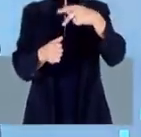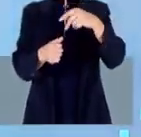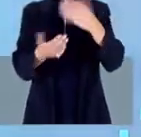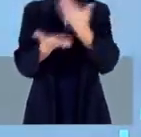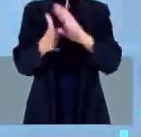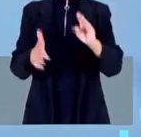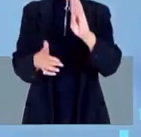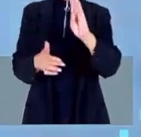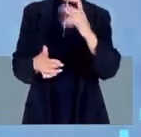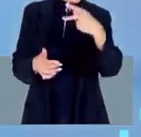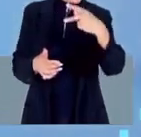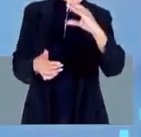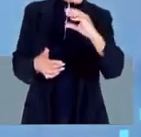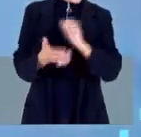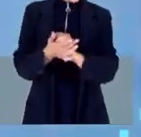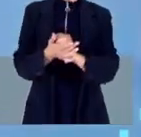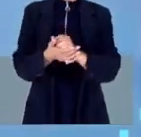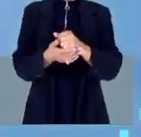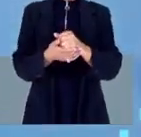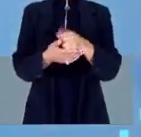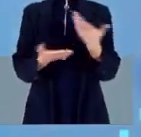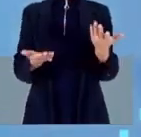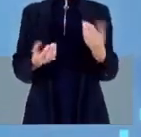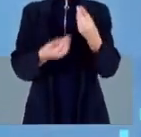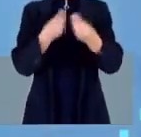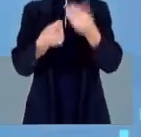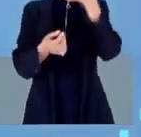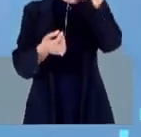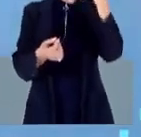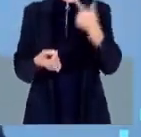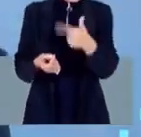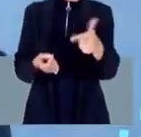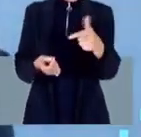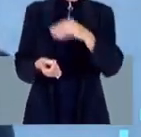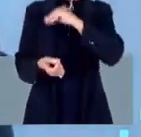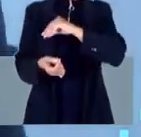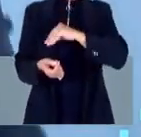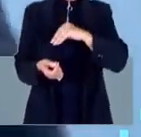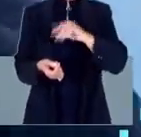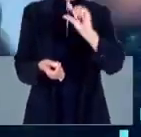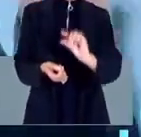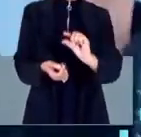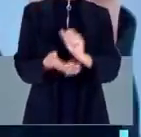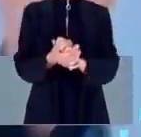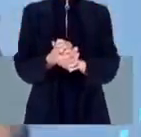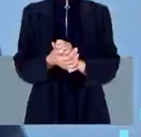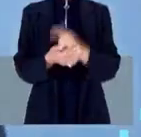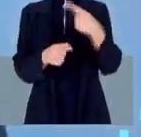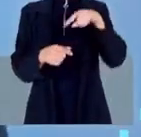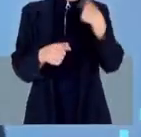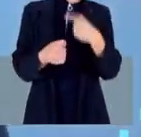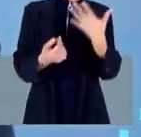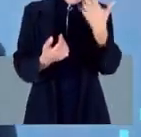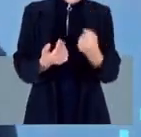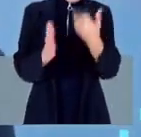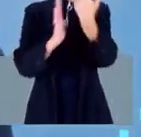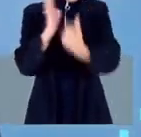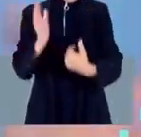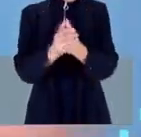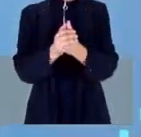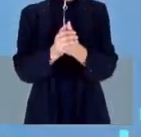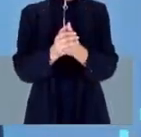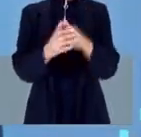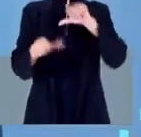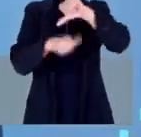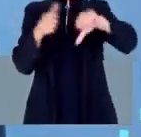BPC quer dizer benefício de prestação de continuada continuada de quem não tem não ganha nem um salário mínimo nós somos e tiramos e aprovamos a reforma da